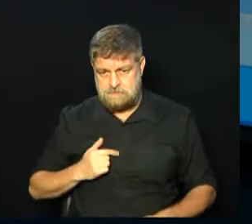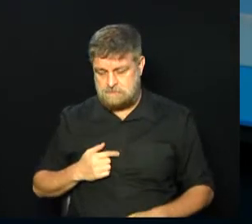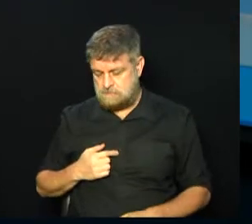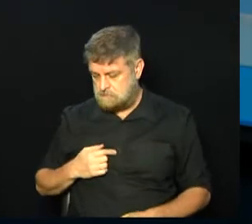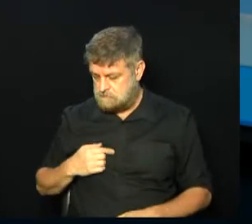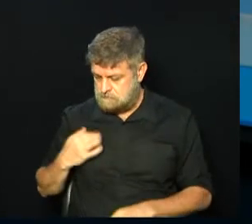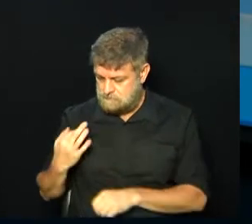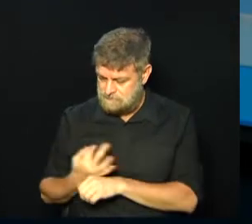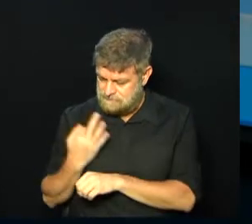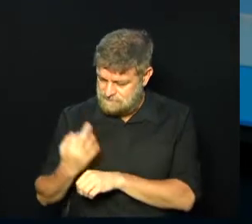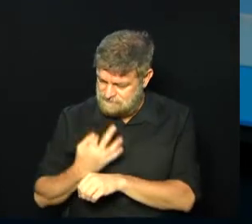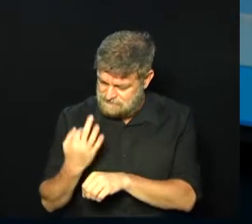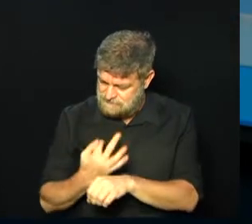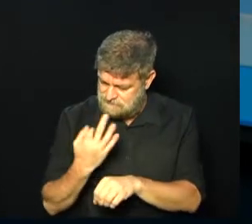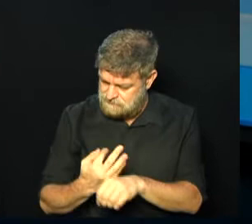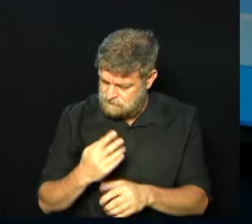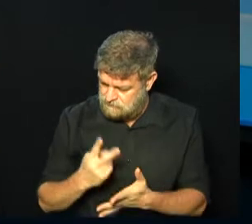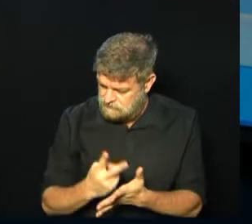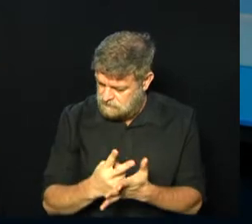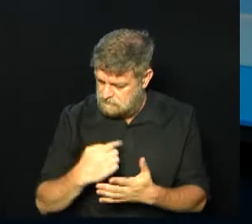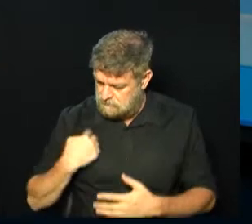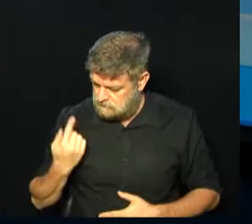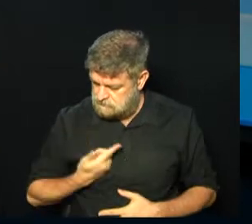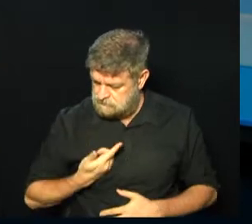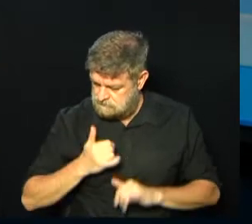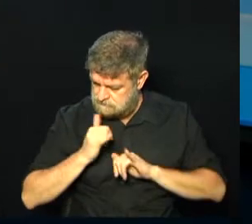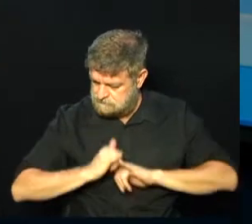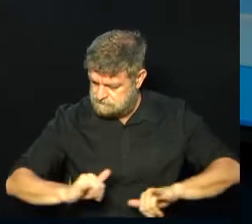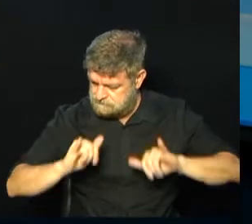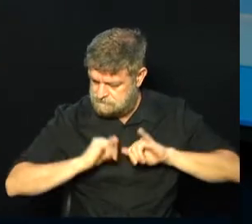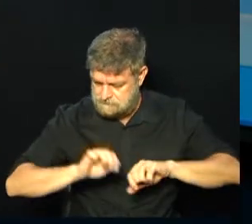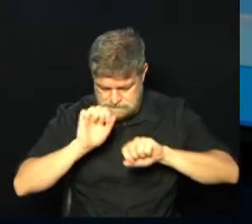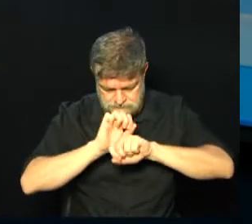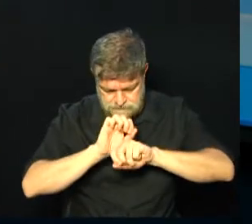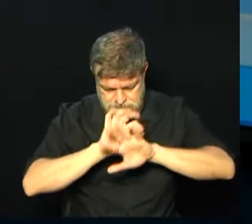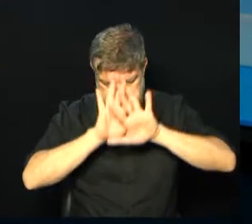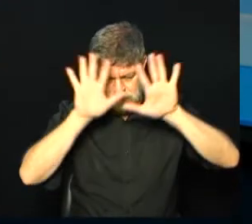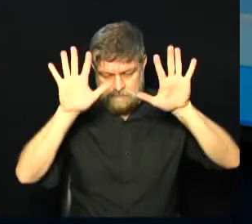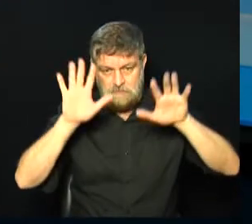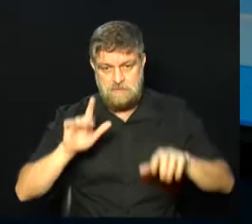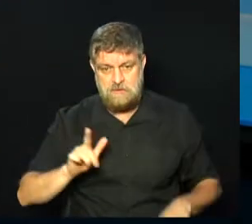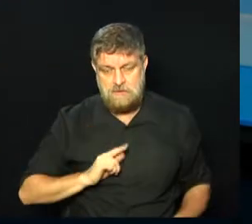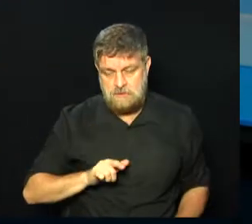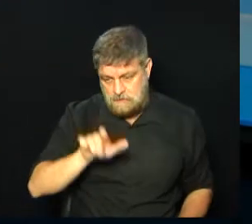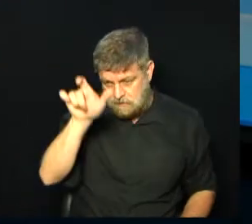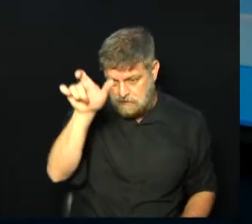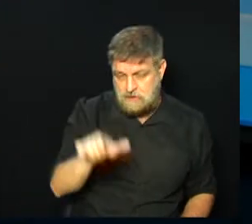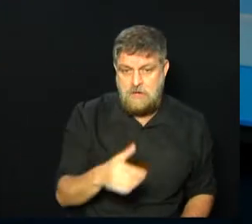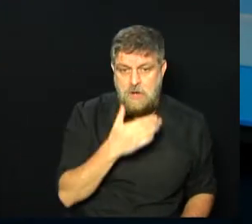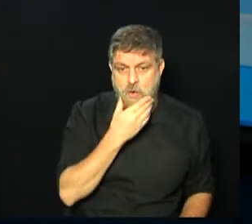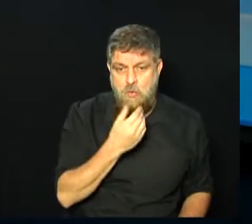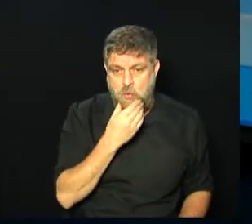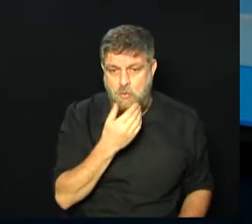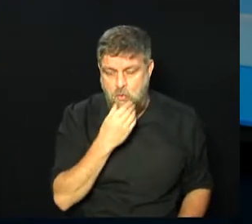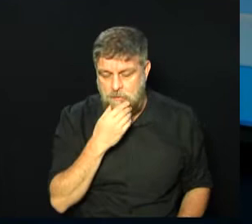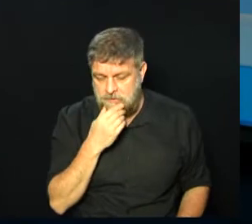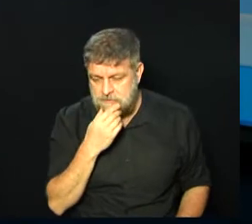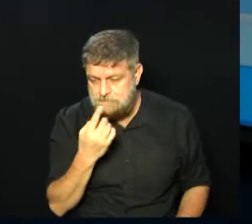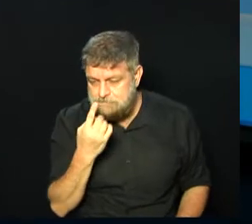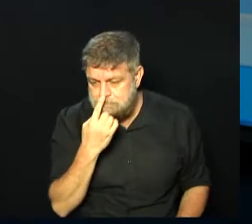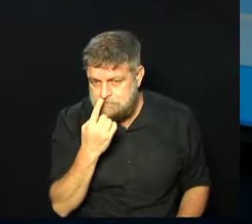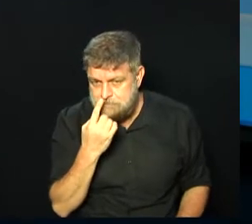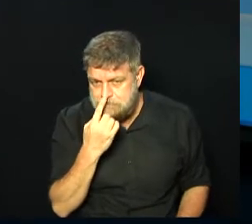caminhada. Sempre trouxemos mensagens claras e que trouxesse o homem para perto.